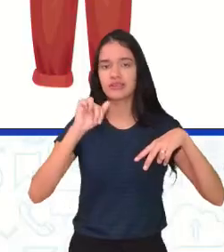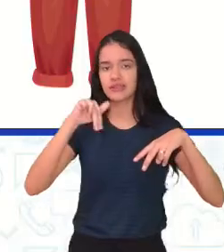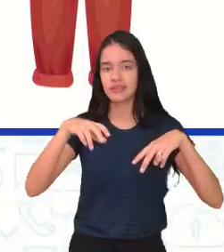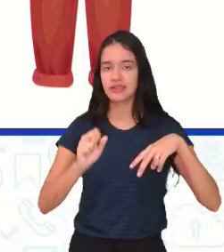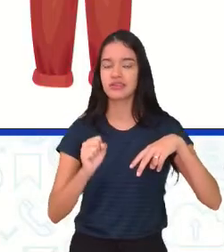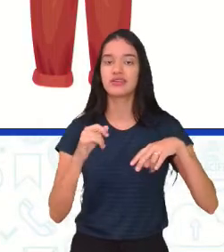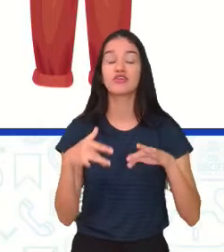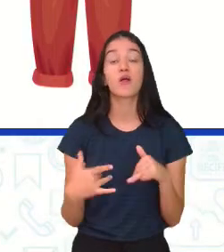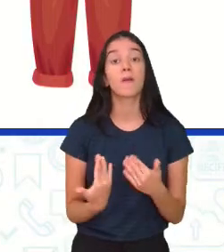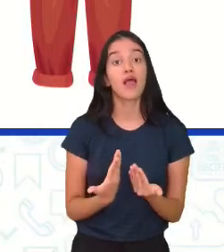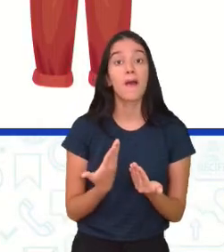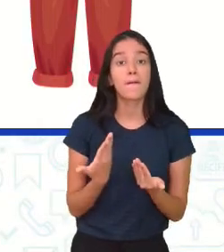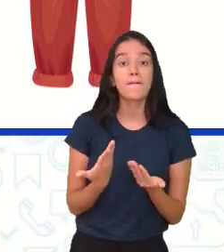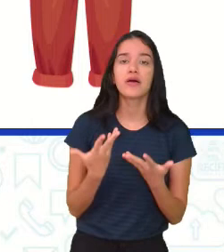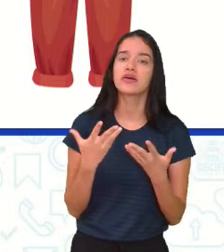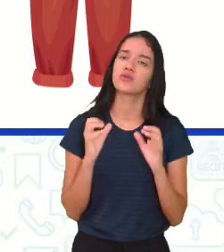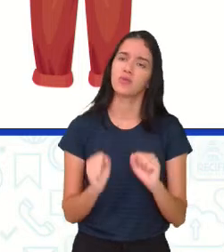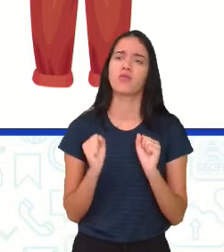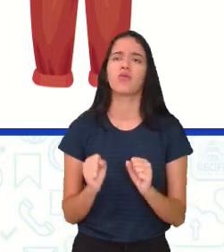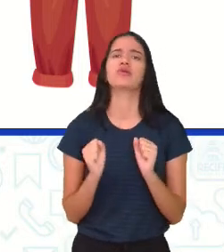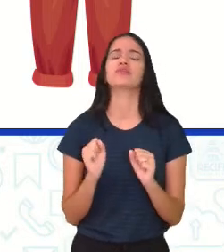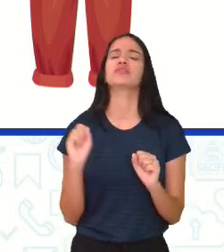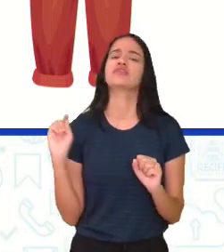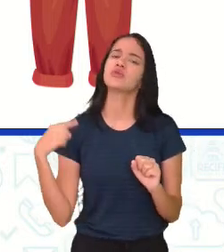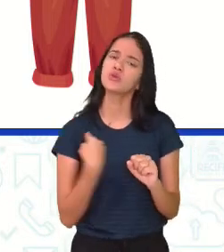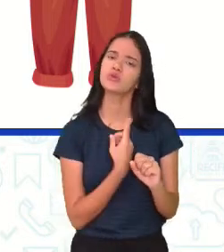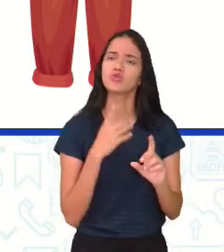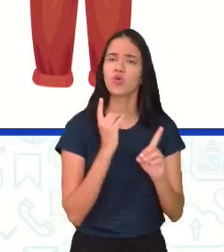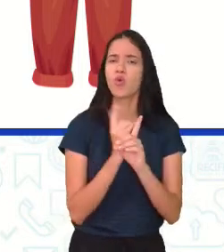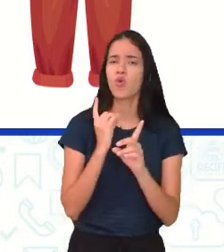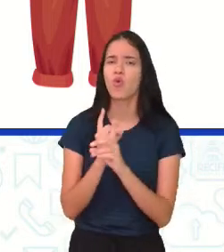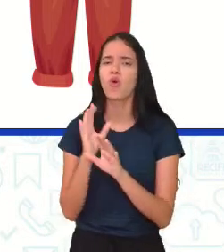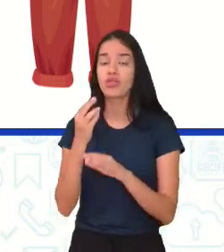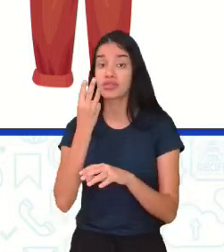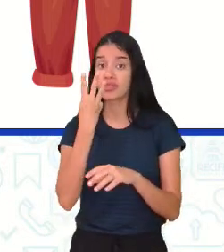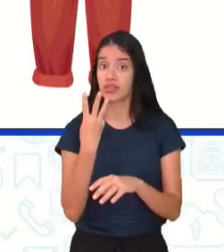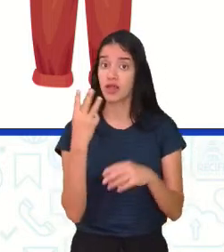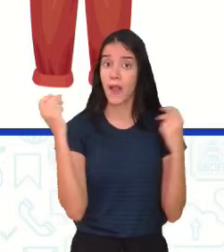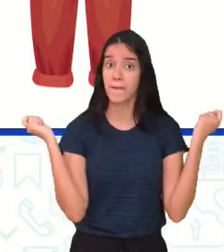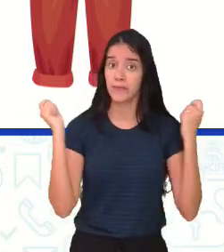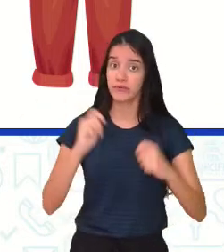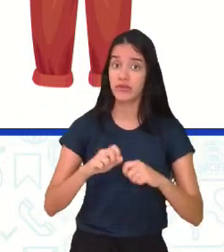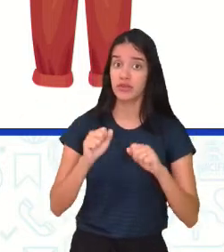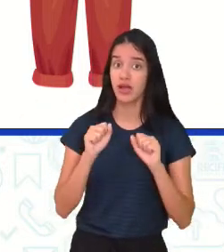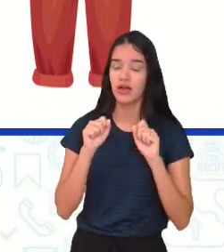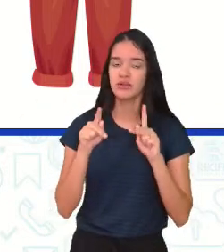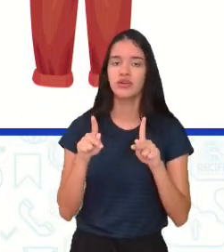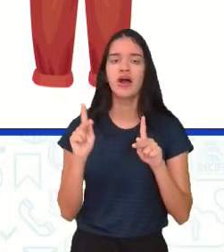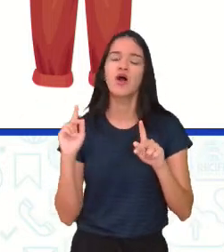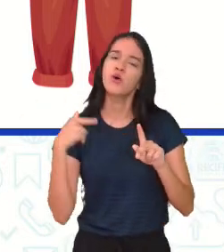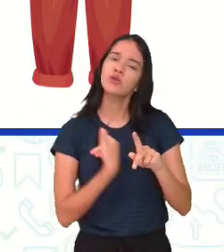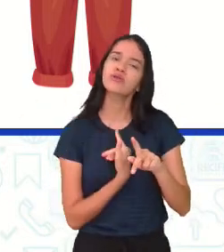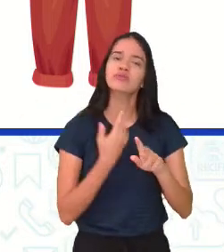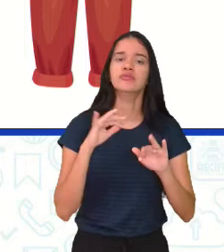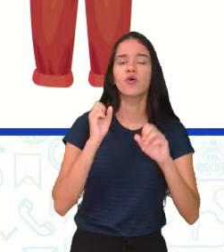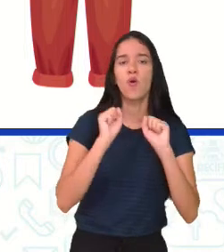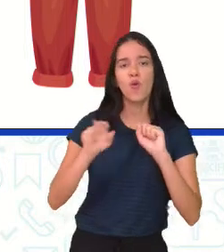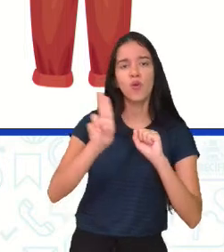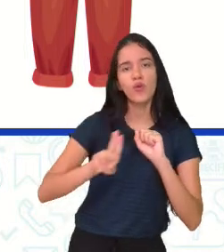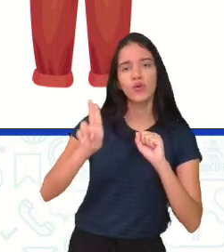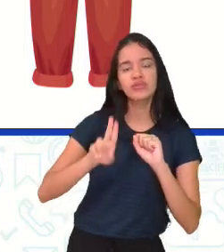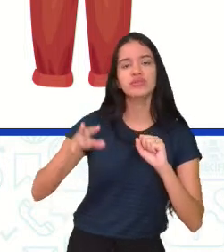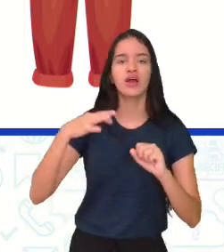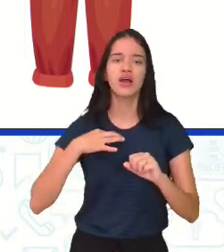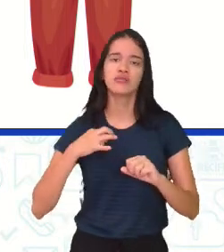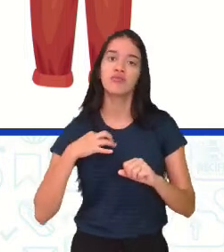rosa. Mas pode notar que a gente já encontramos aí 3 possibilidades, certo? A gente pode utilizar a